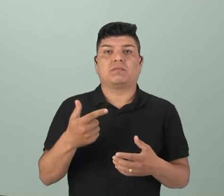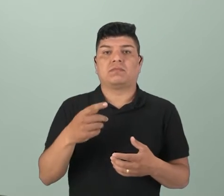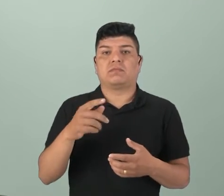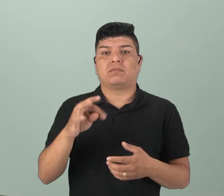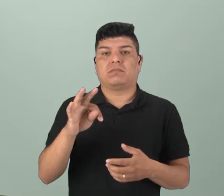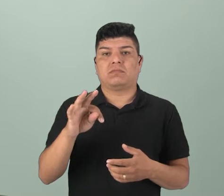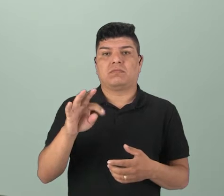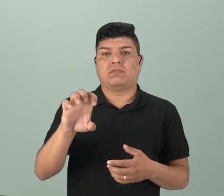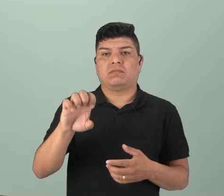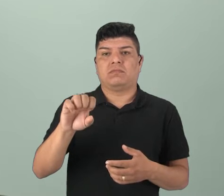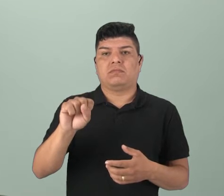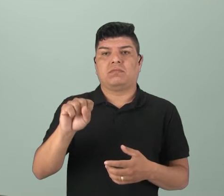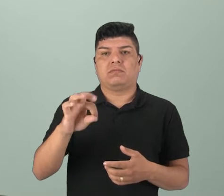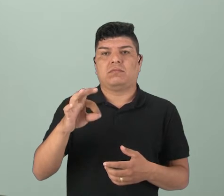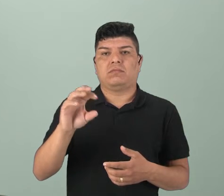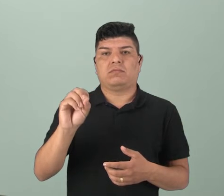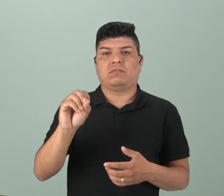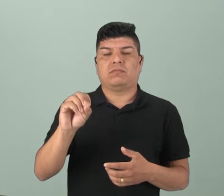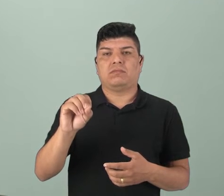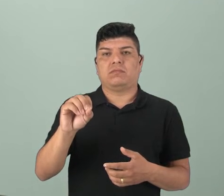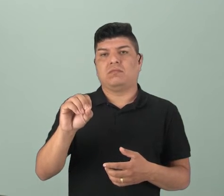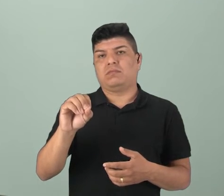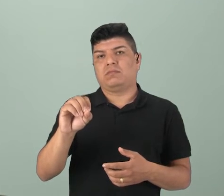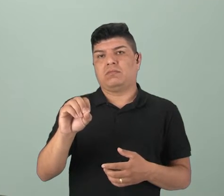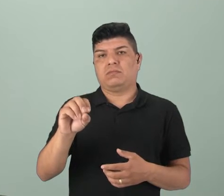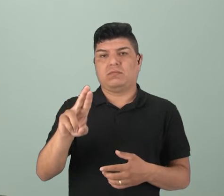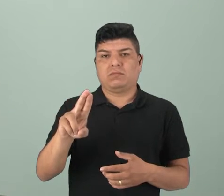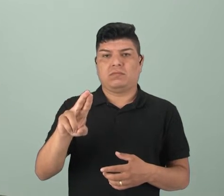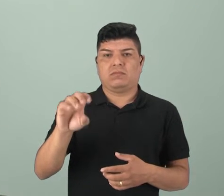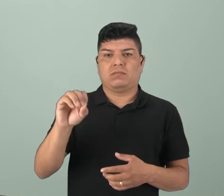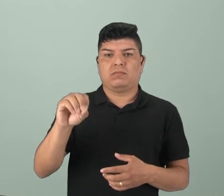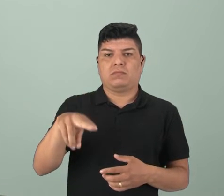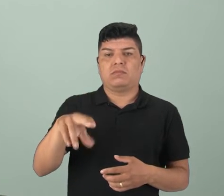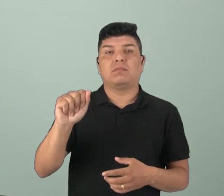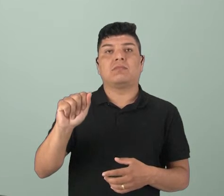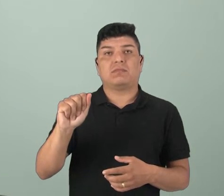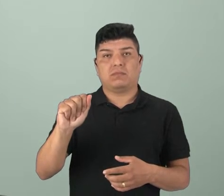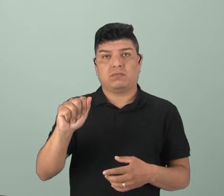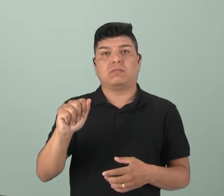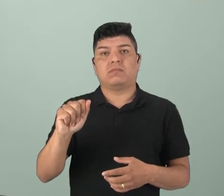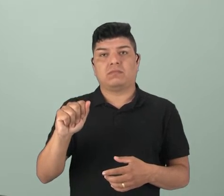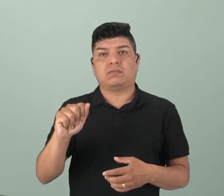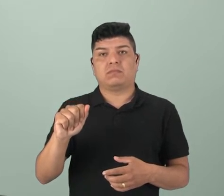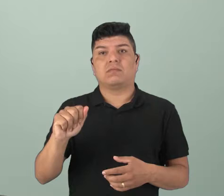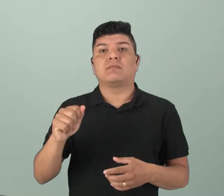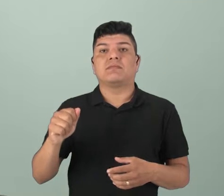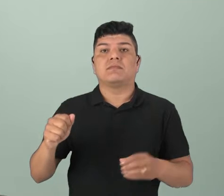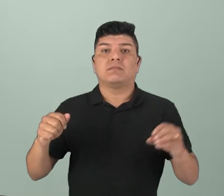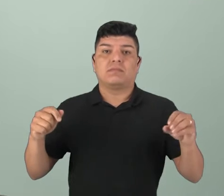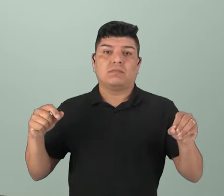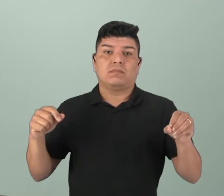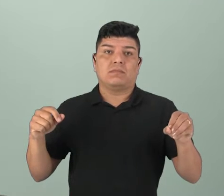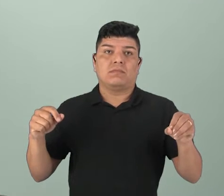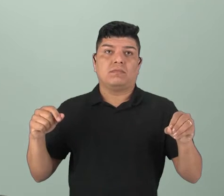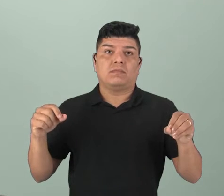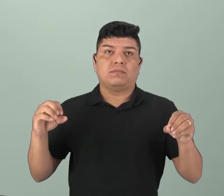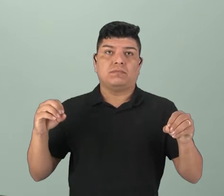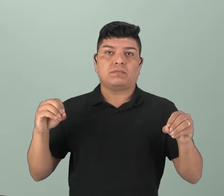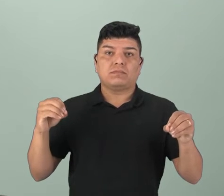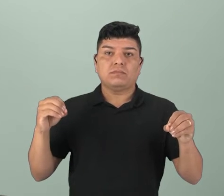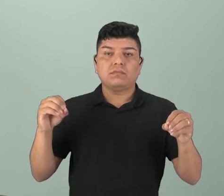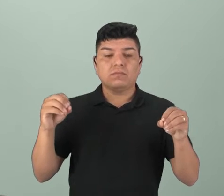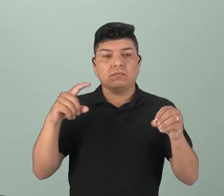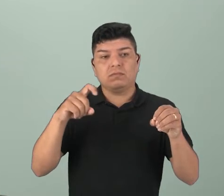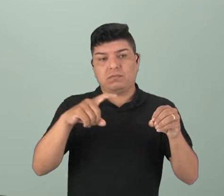mulher atua na maturação do folículo ovariano e na ovulação. Ou seja, é esse hormônio